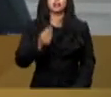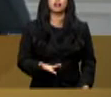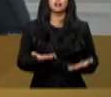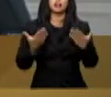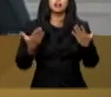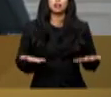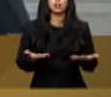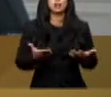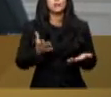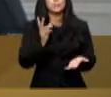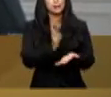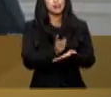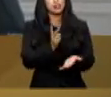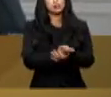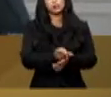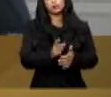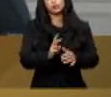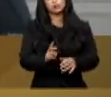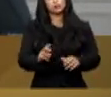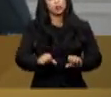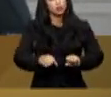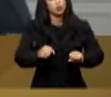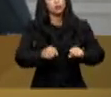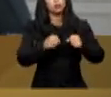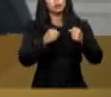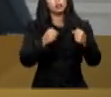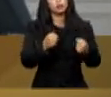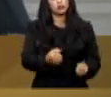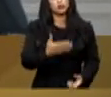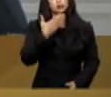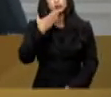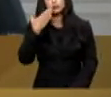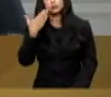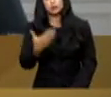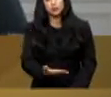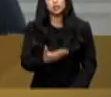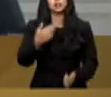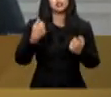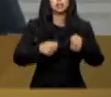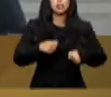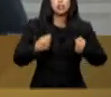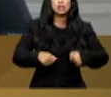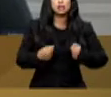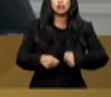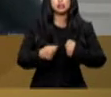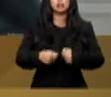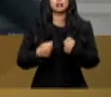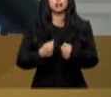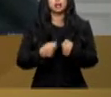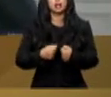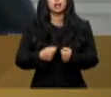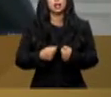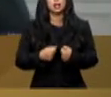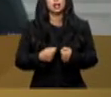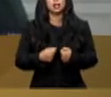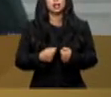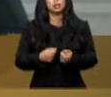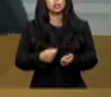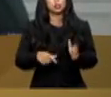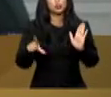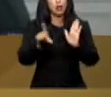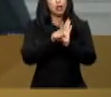o esforço argumentativo dos recorrentes para sustentarem a necessidade da edição de uma prévia